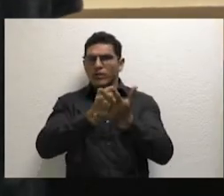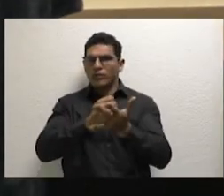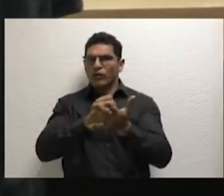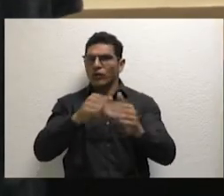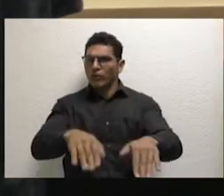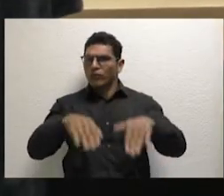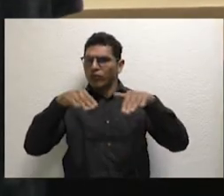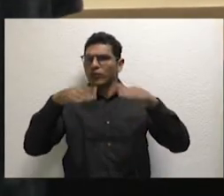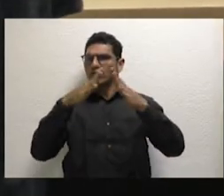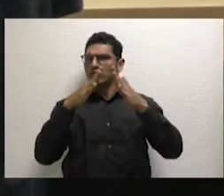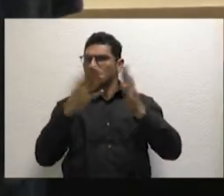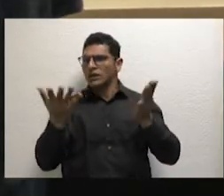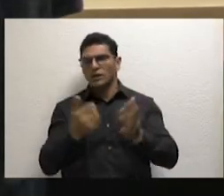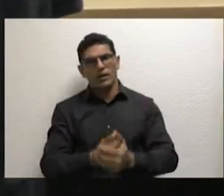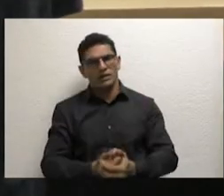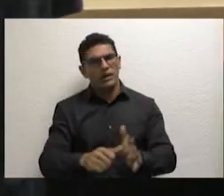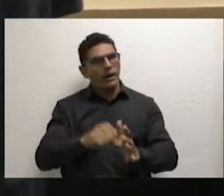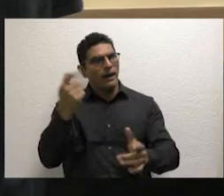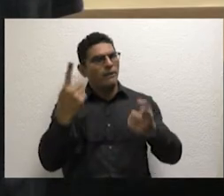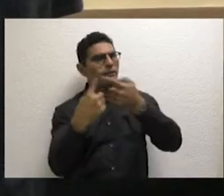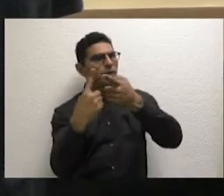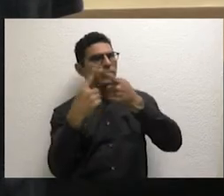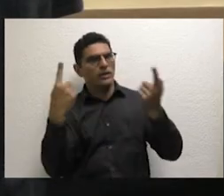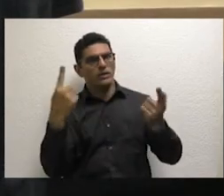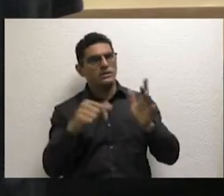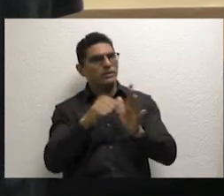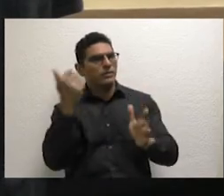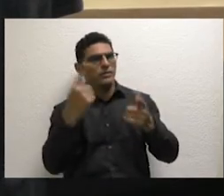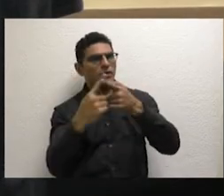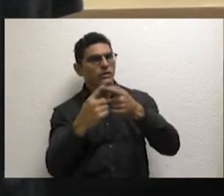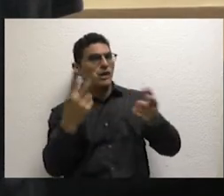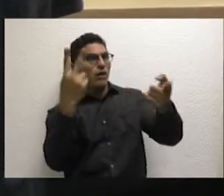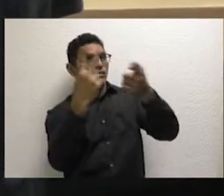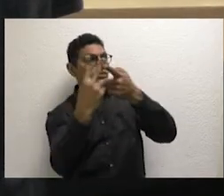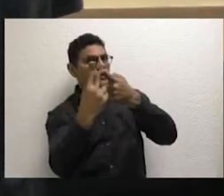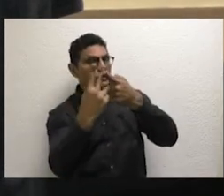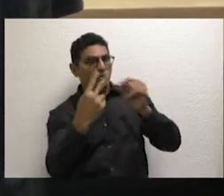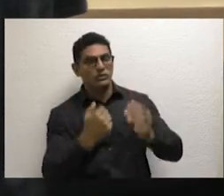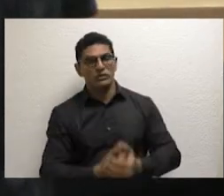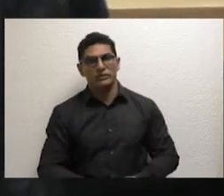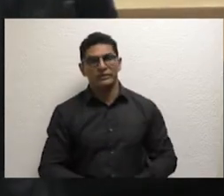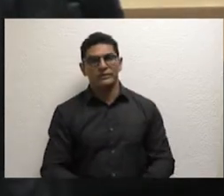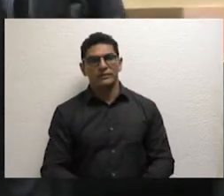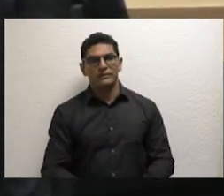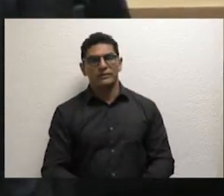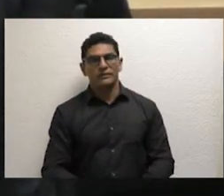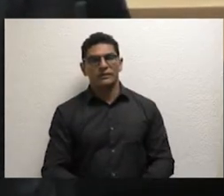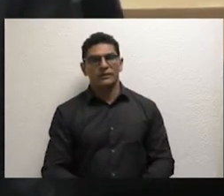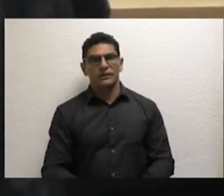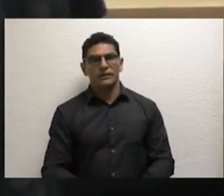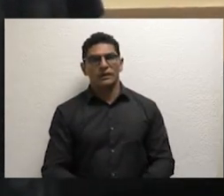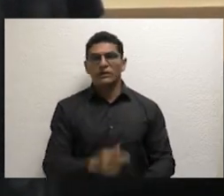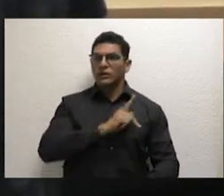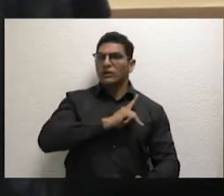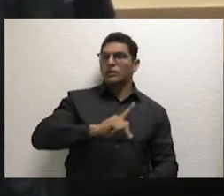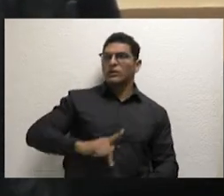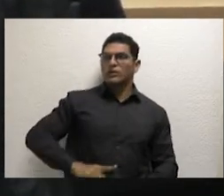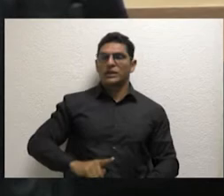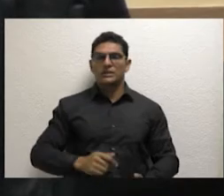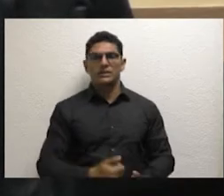casa esse é o primeiro ponto o segundo ponto é que vossa excelência